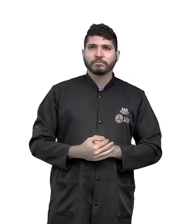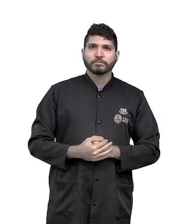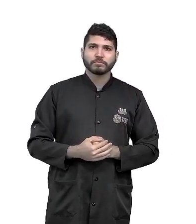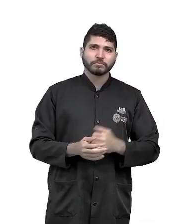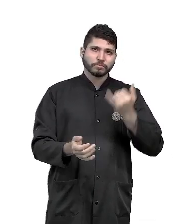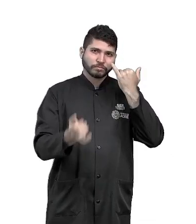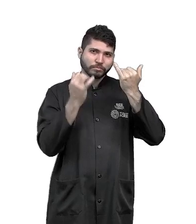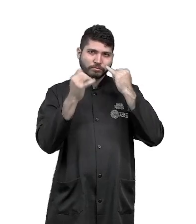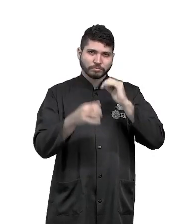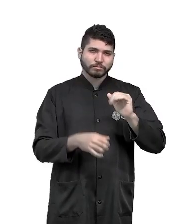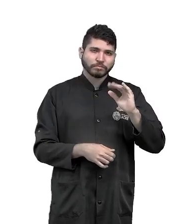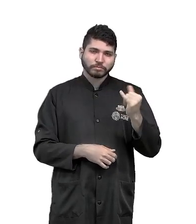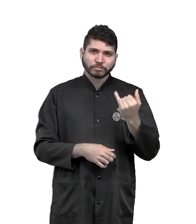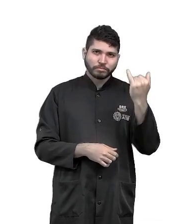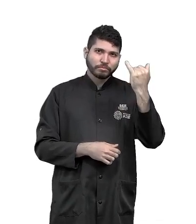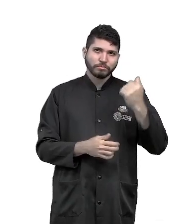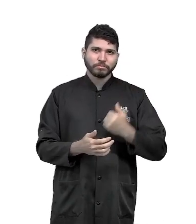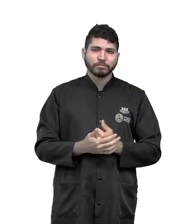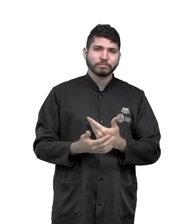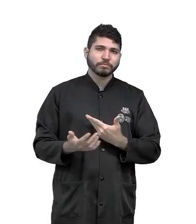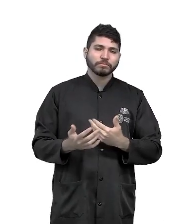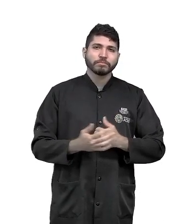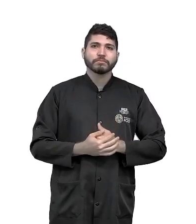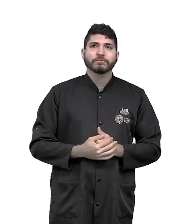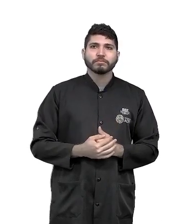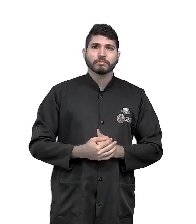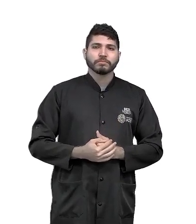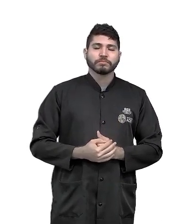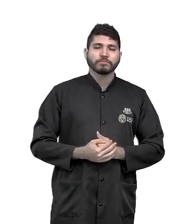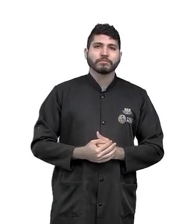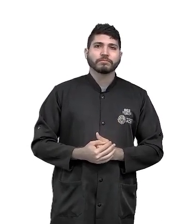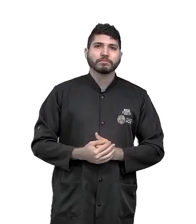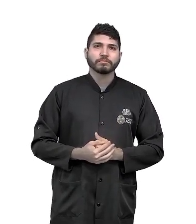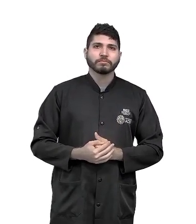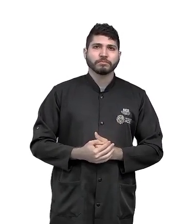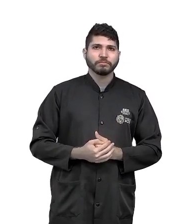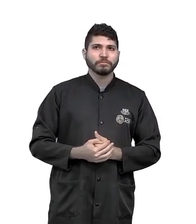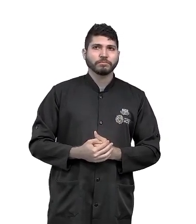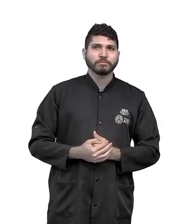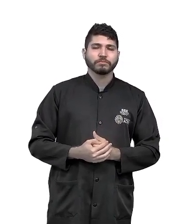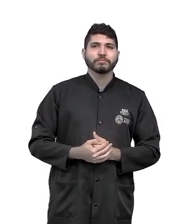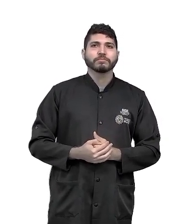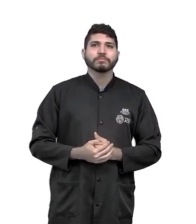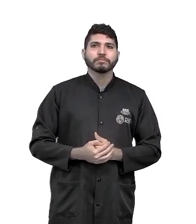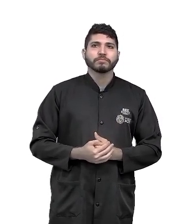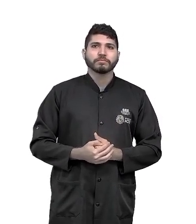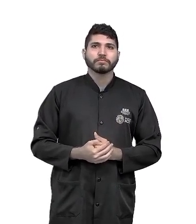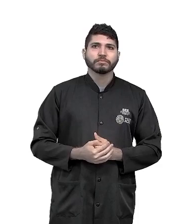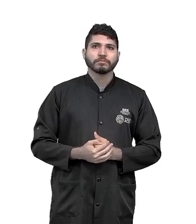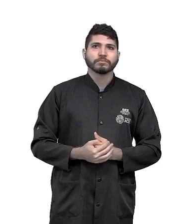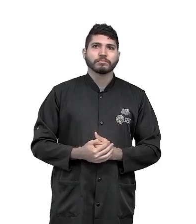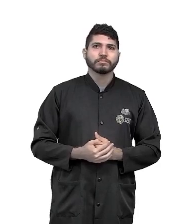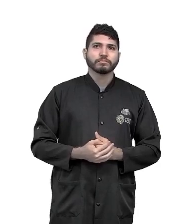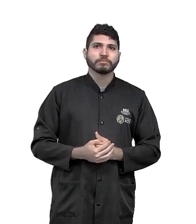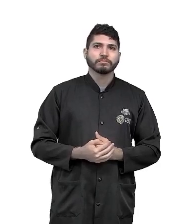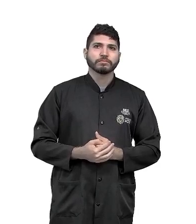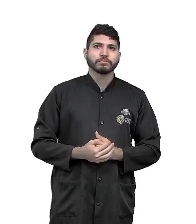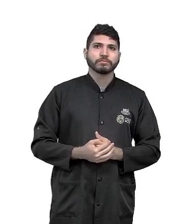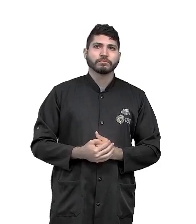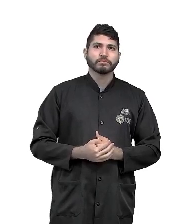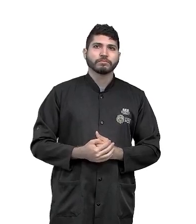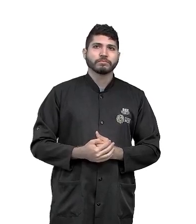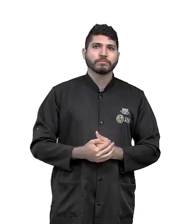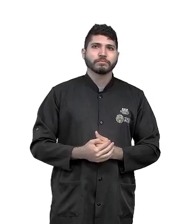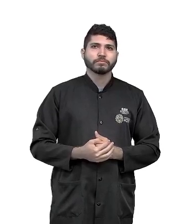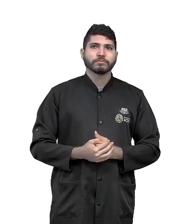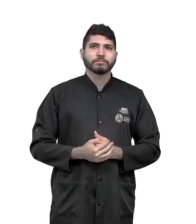lado do centésimo quadrado construído de acordo com esse padrão? Então você tem aqui, ó, um primeiro,